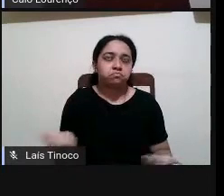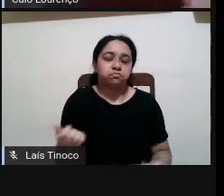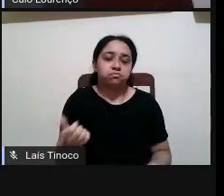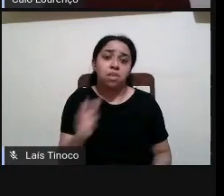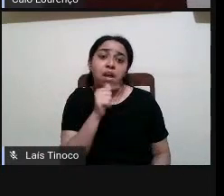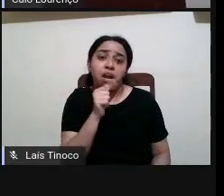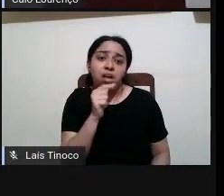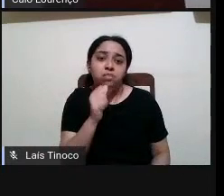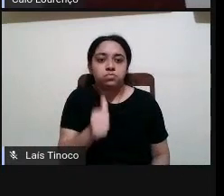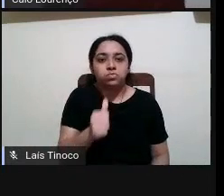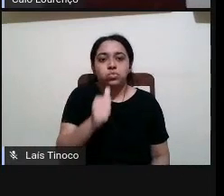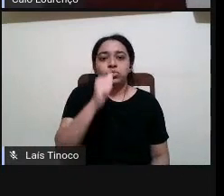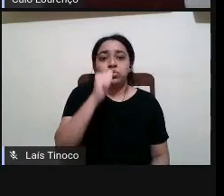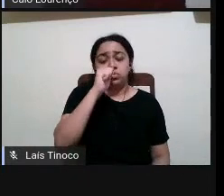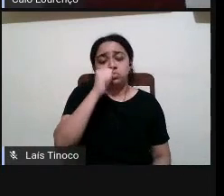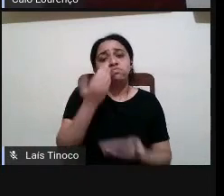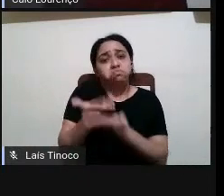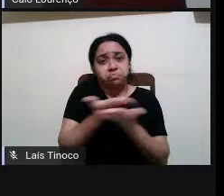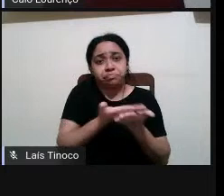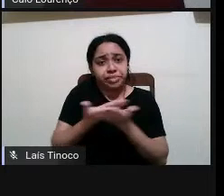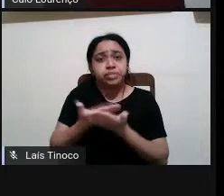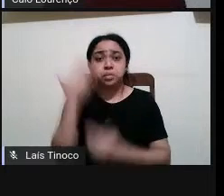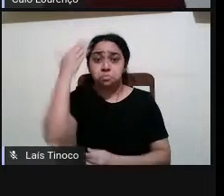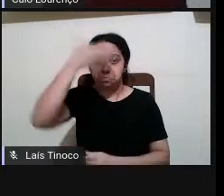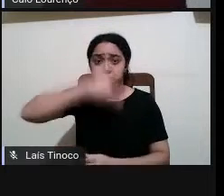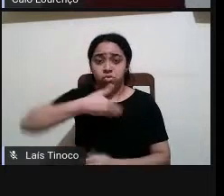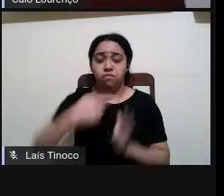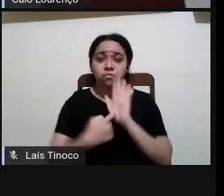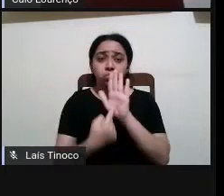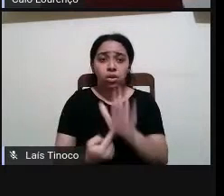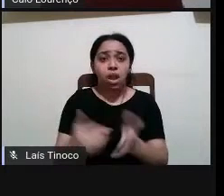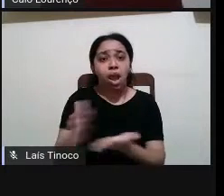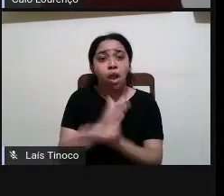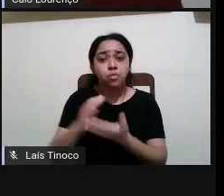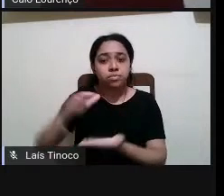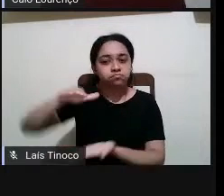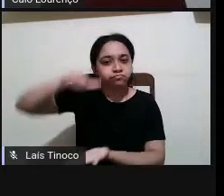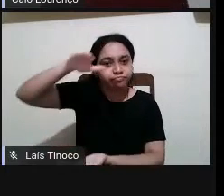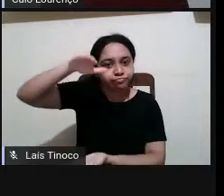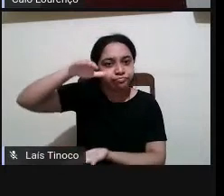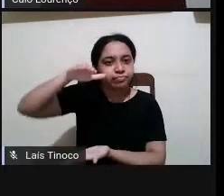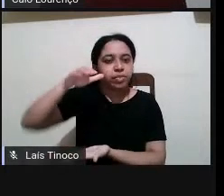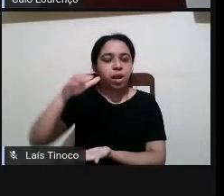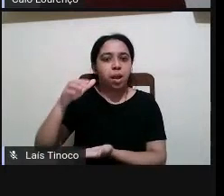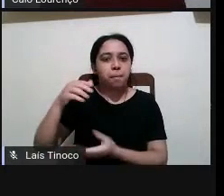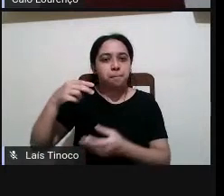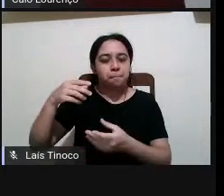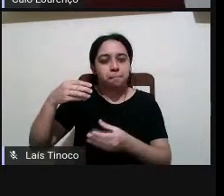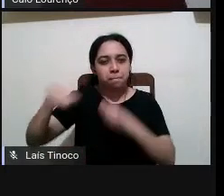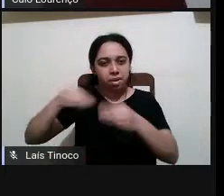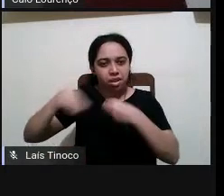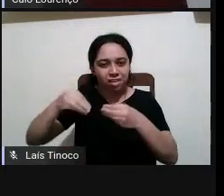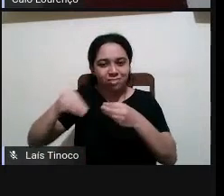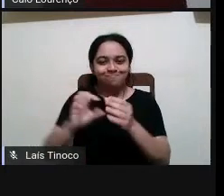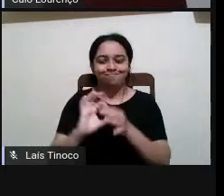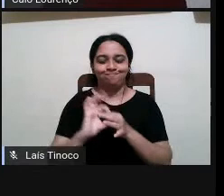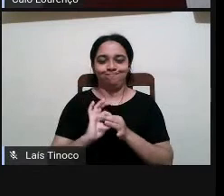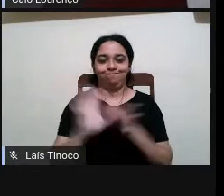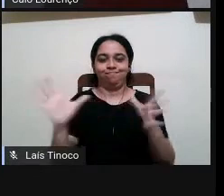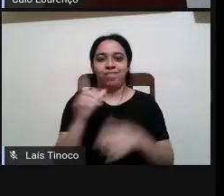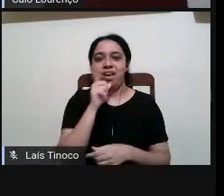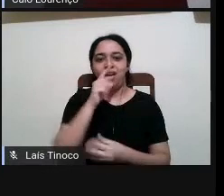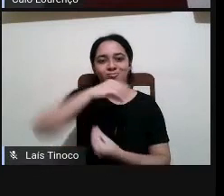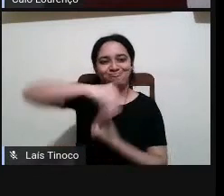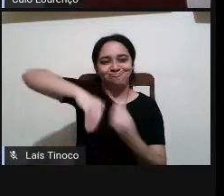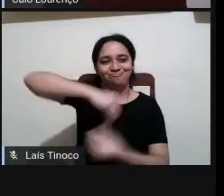água. Existem vários estudos que demonstram que algumas garrafas plásticas liberam partículas na água que